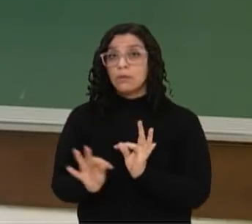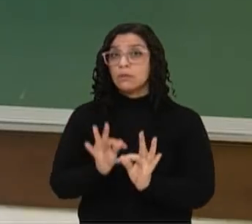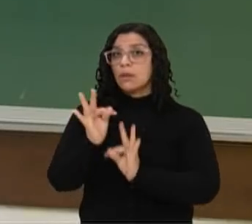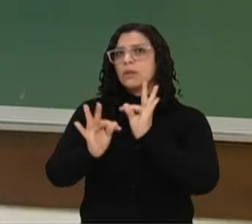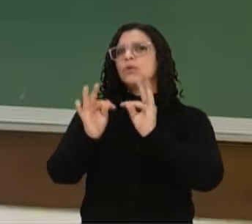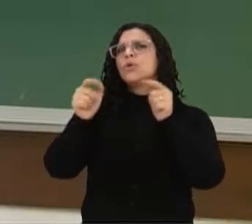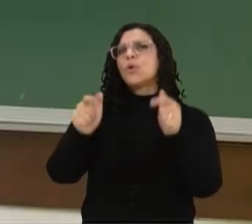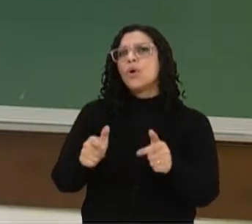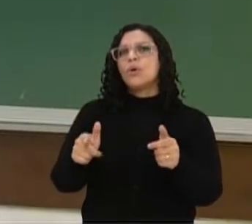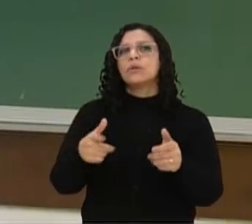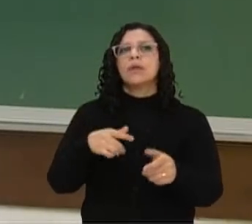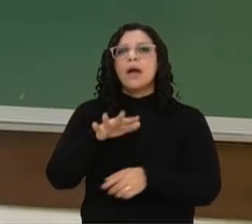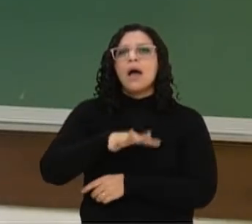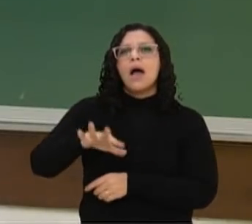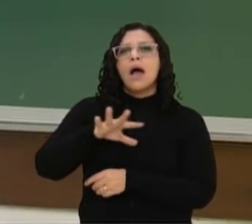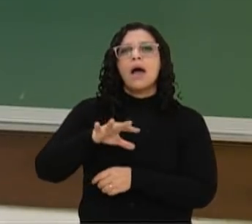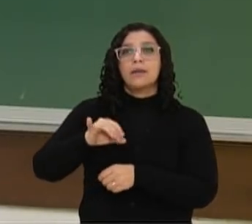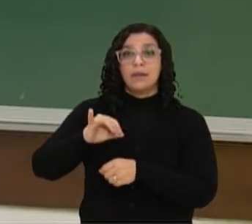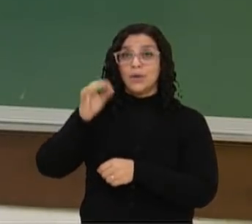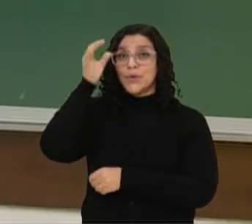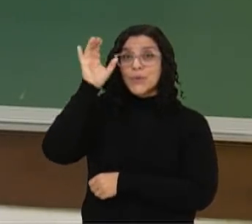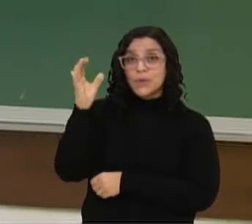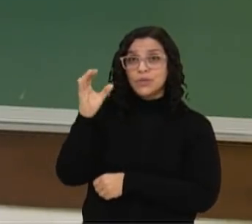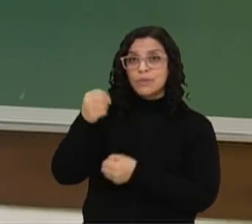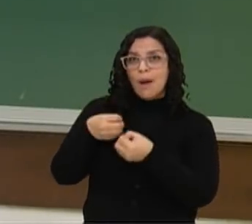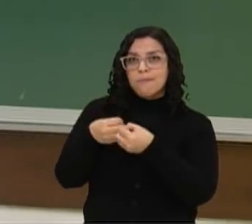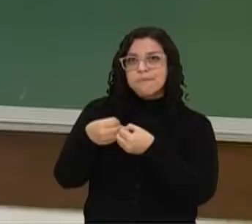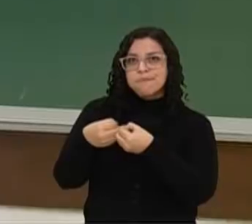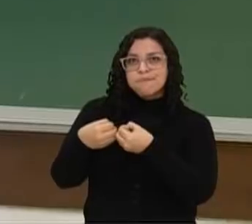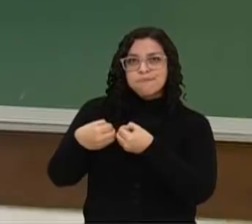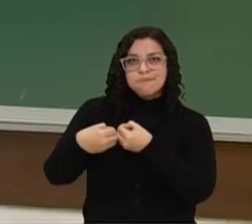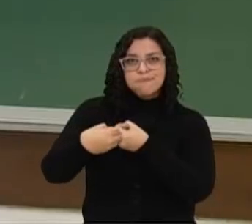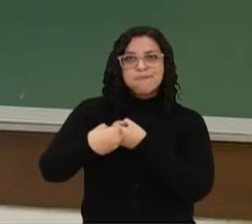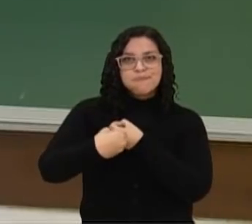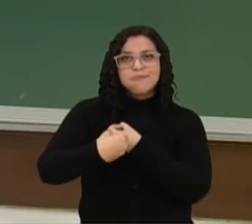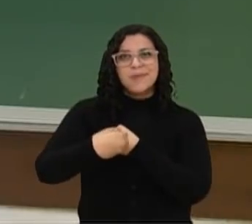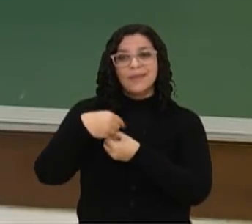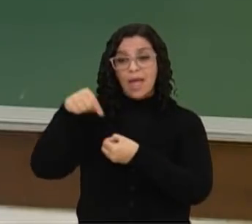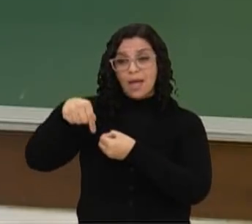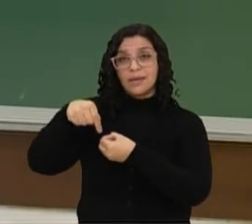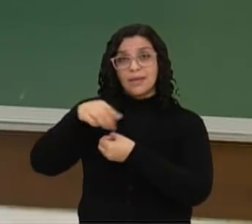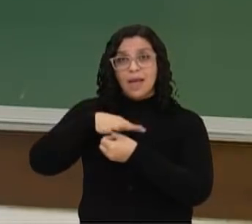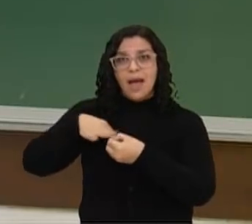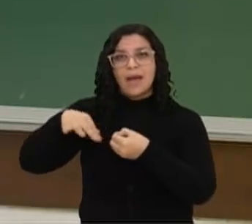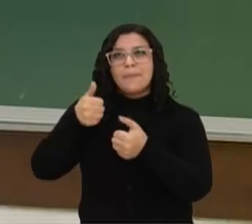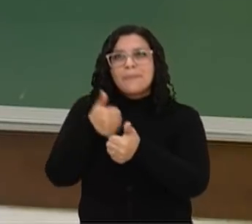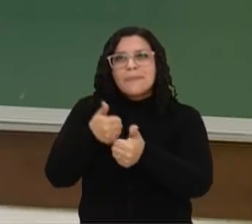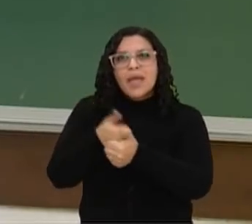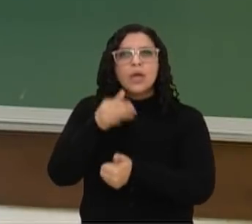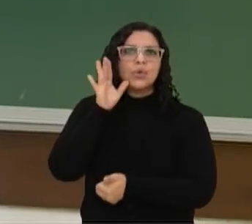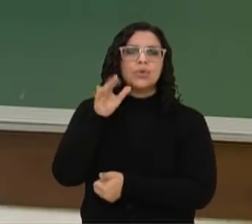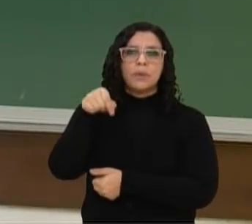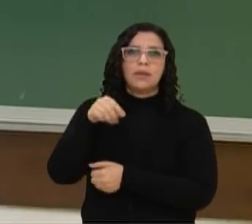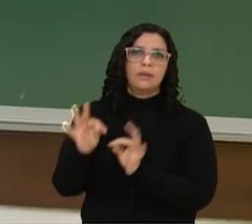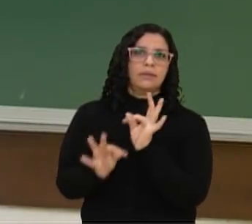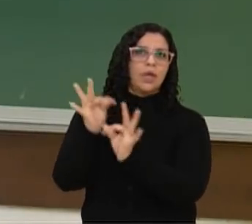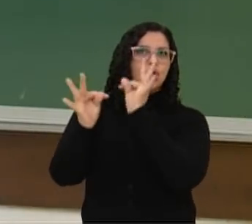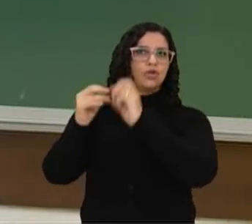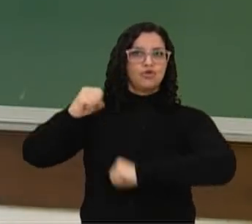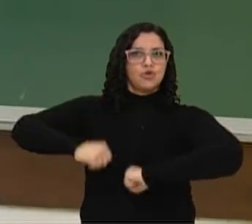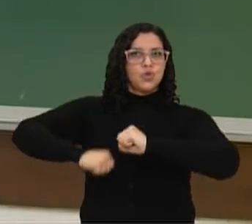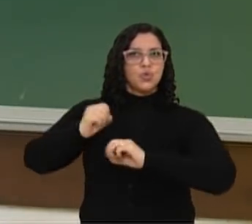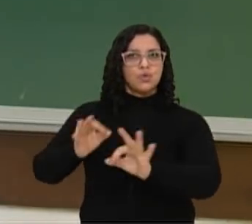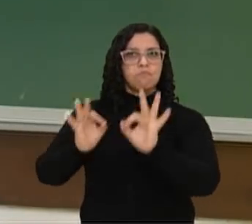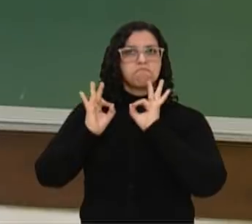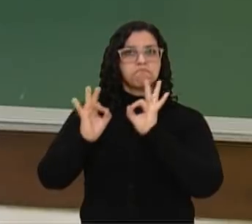tecnologia na região metropolitana de Curitiba. Então, as indústrias que desenvolvem alta tecnologia no nosso estado